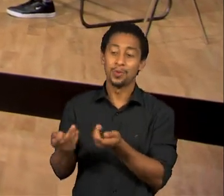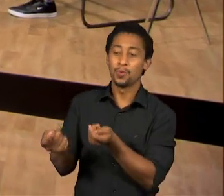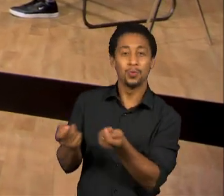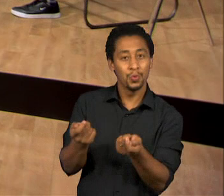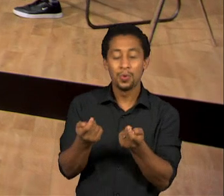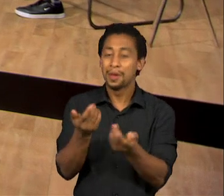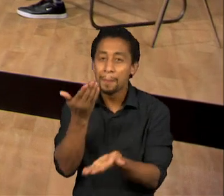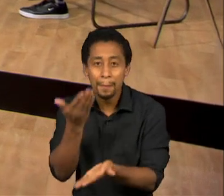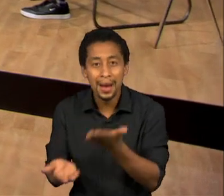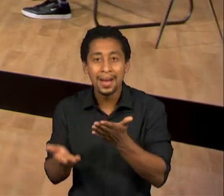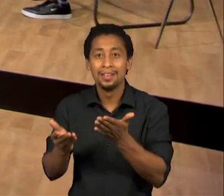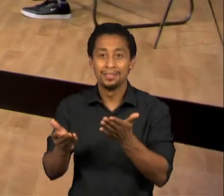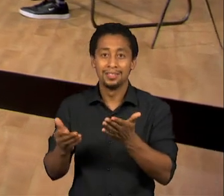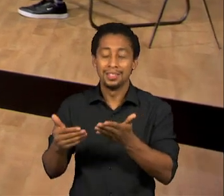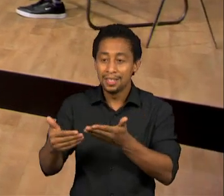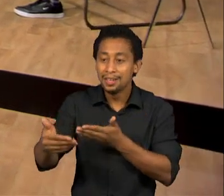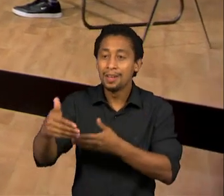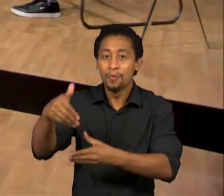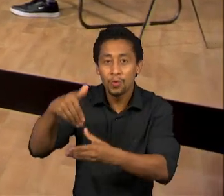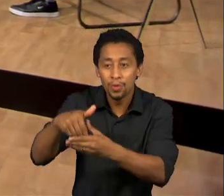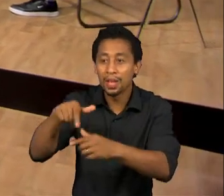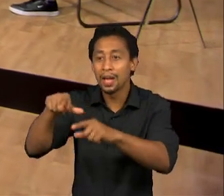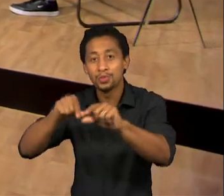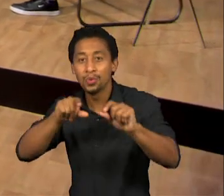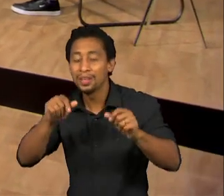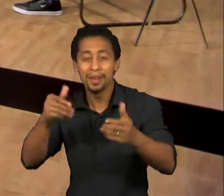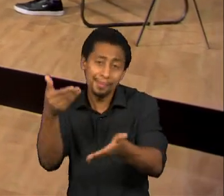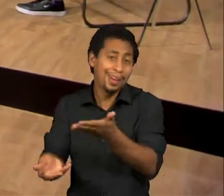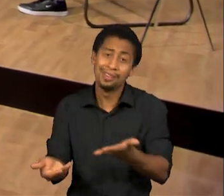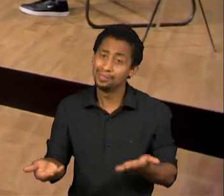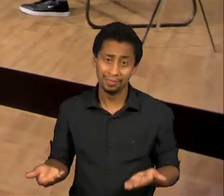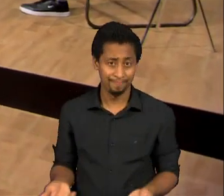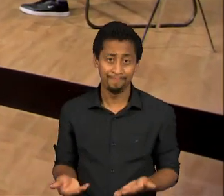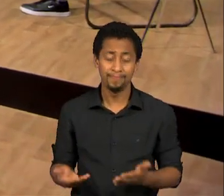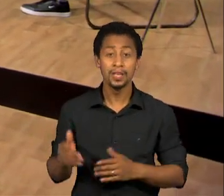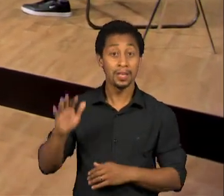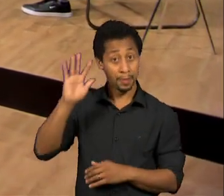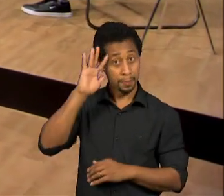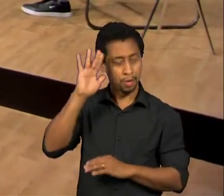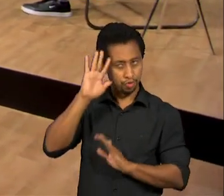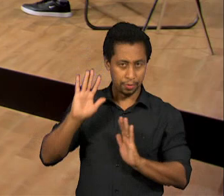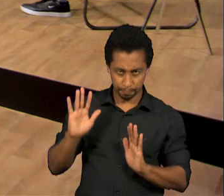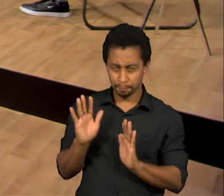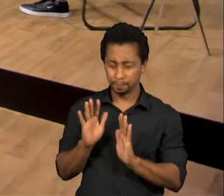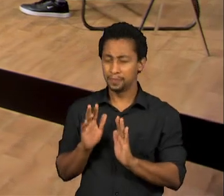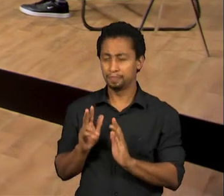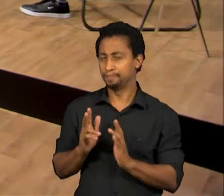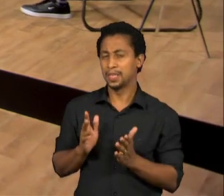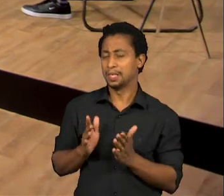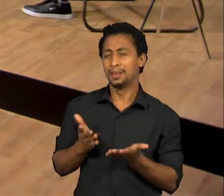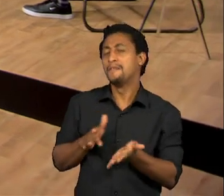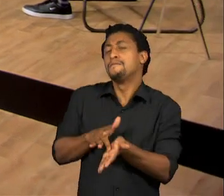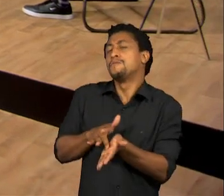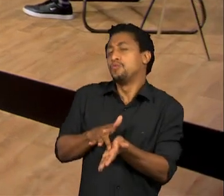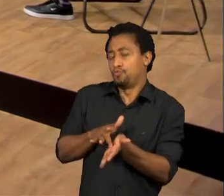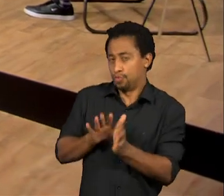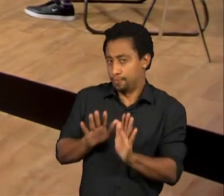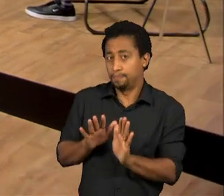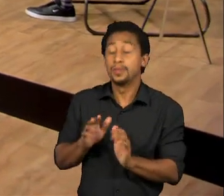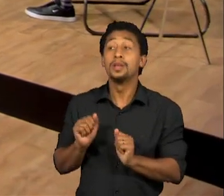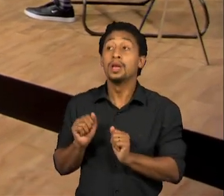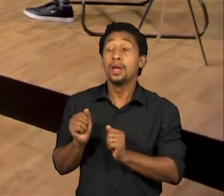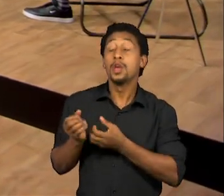país fictício, cada vez menos fictício, em que toda a informação é divulgada